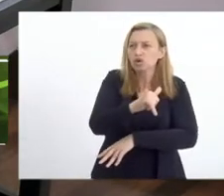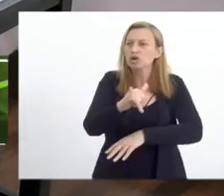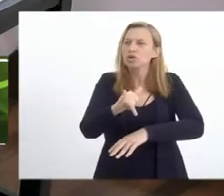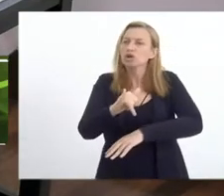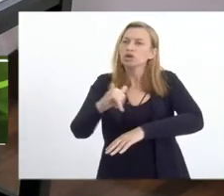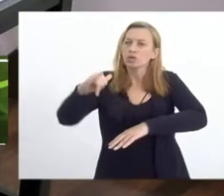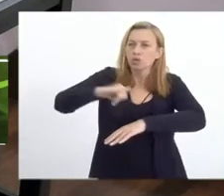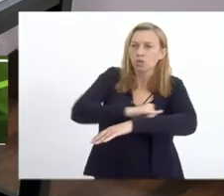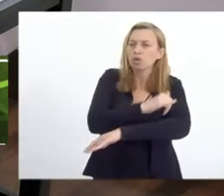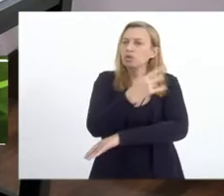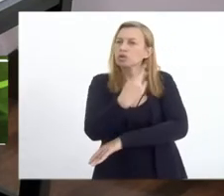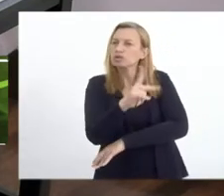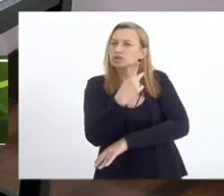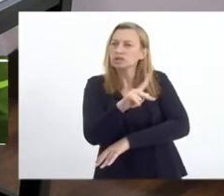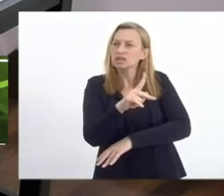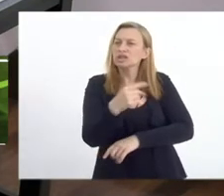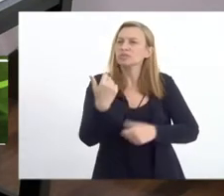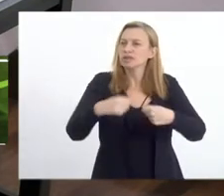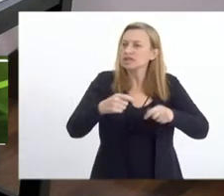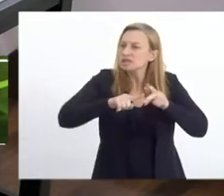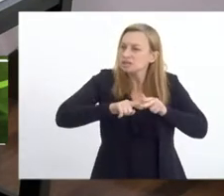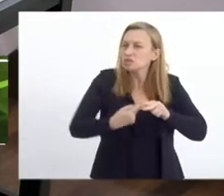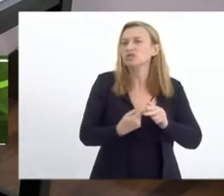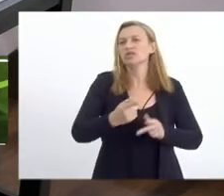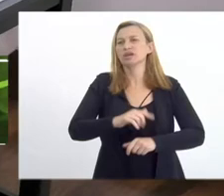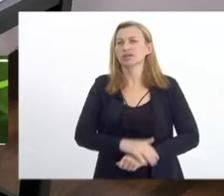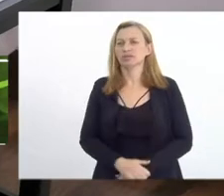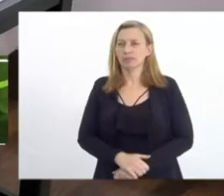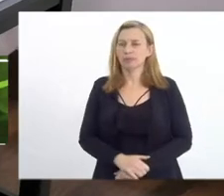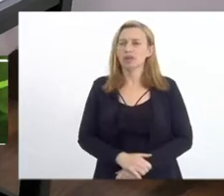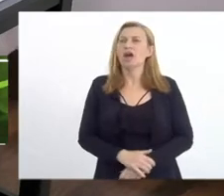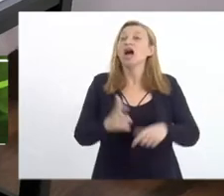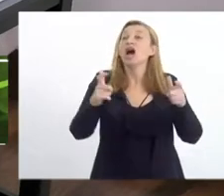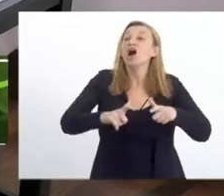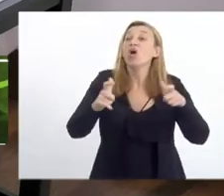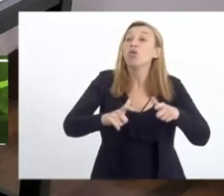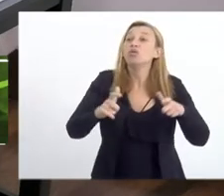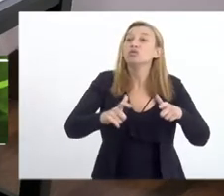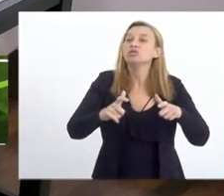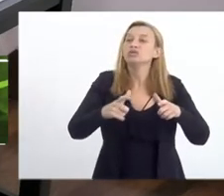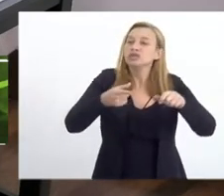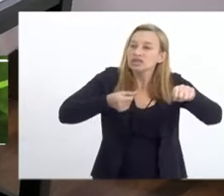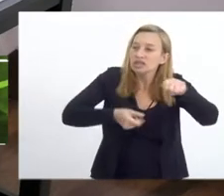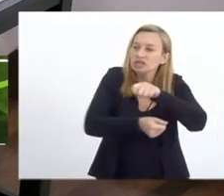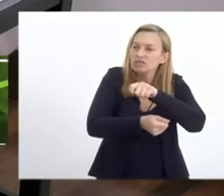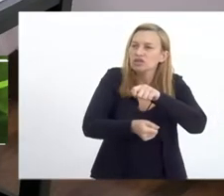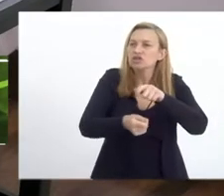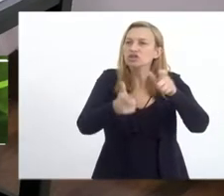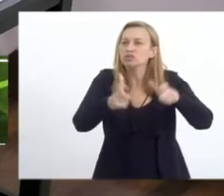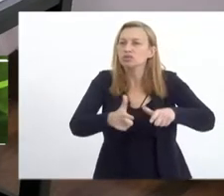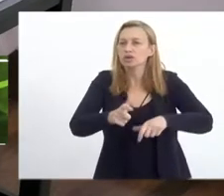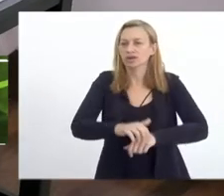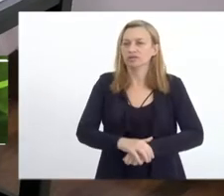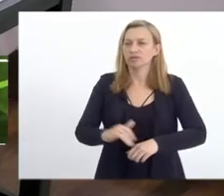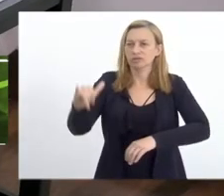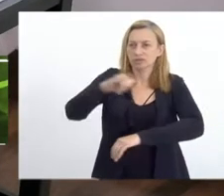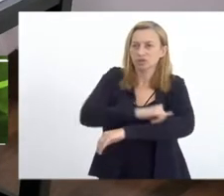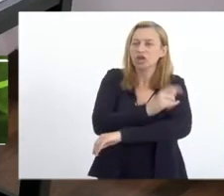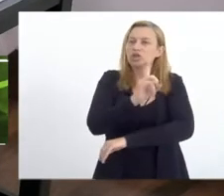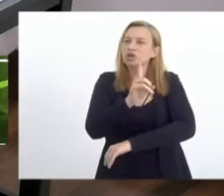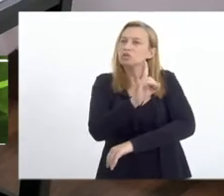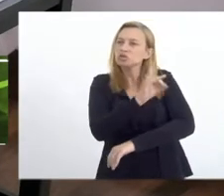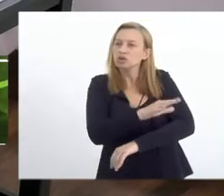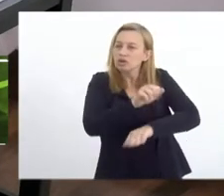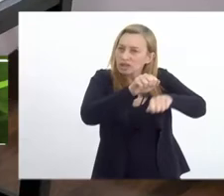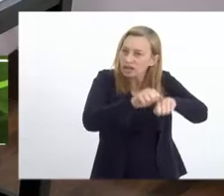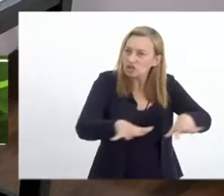vocês, que precisam haver essas modificações? Onde vocês colocariam esse investimento? Não só na